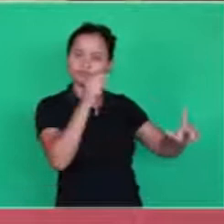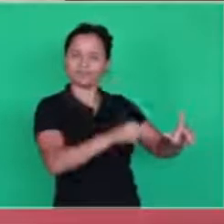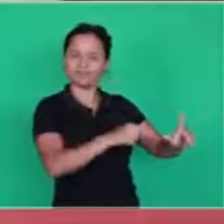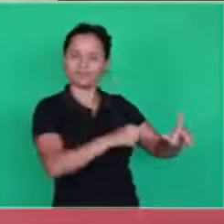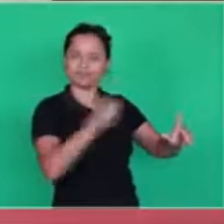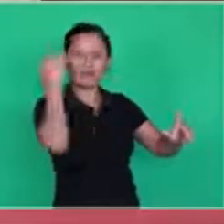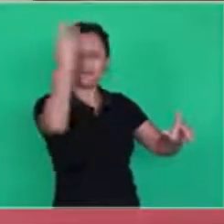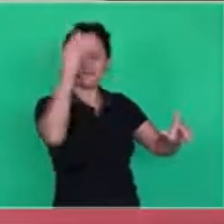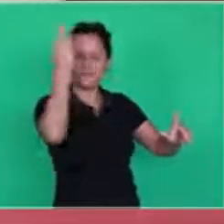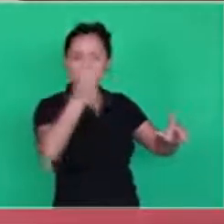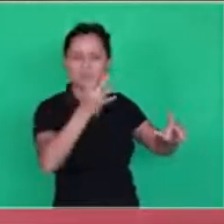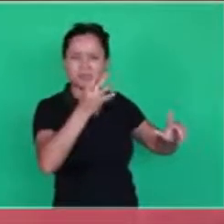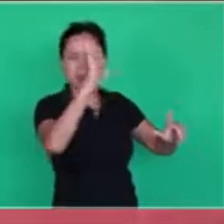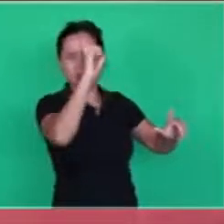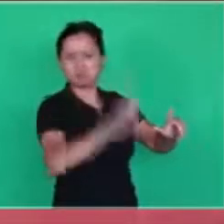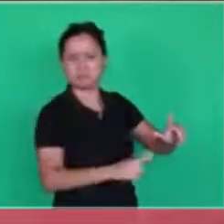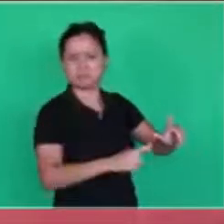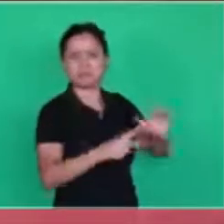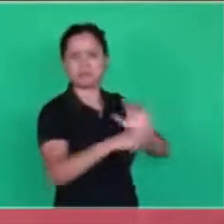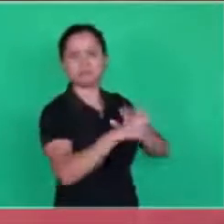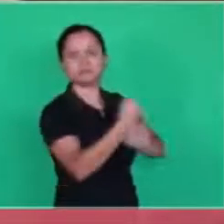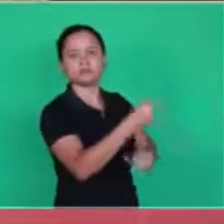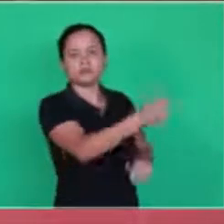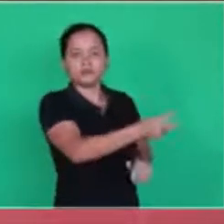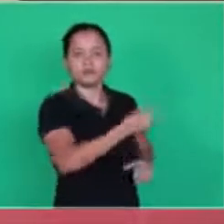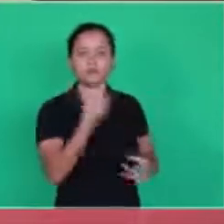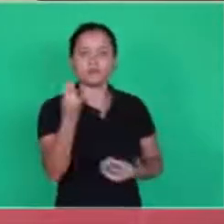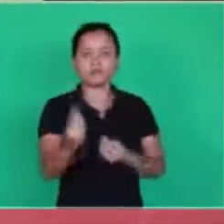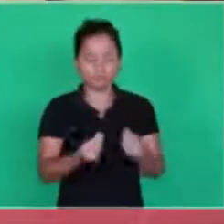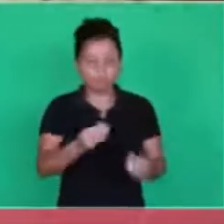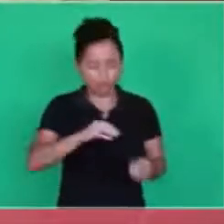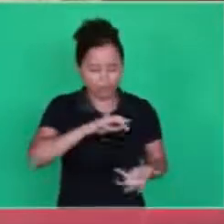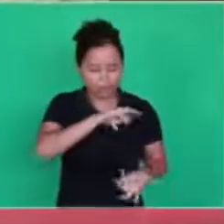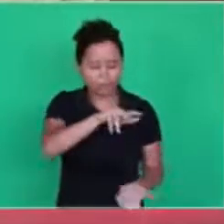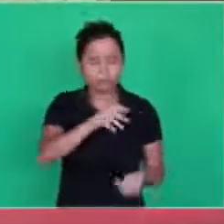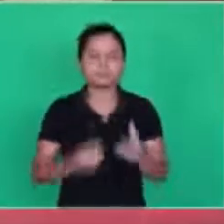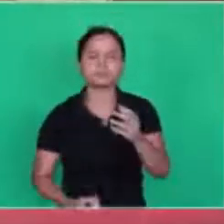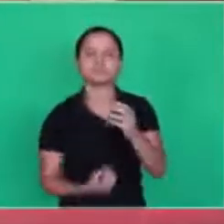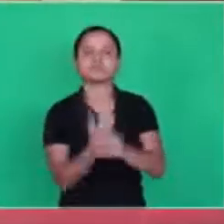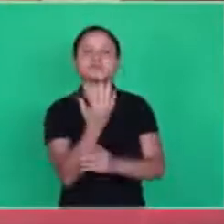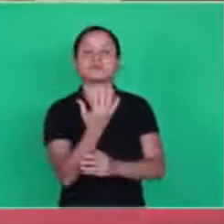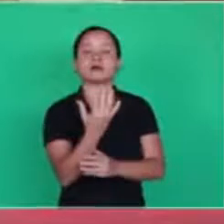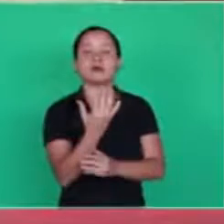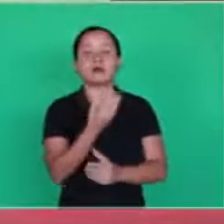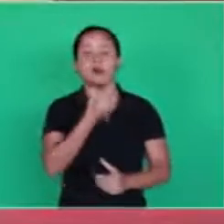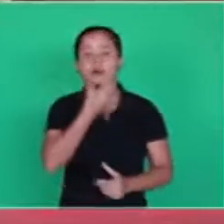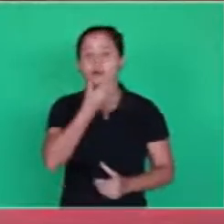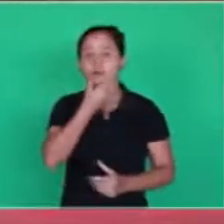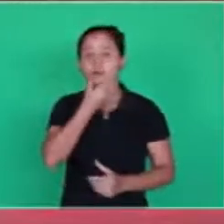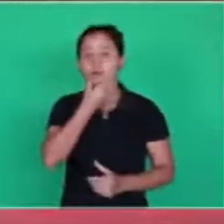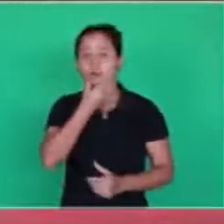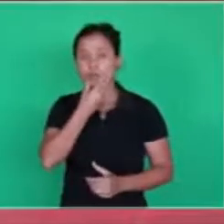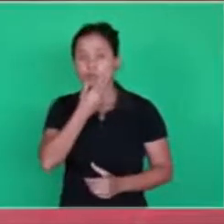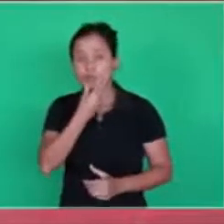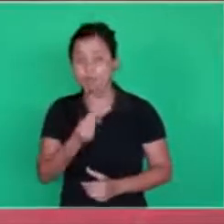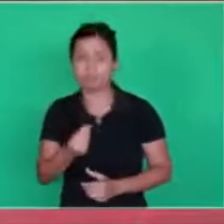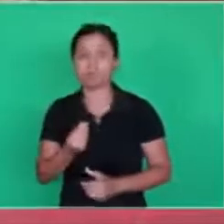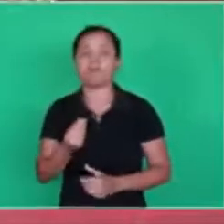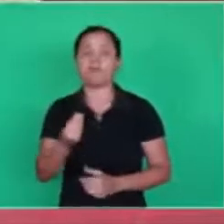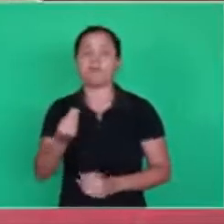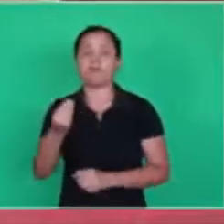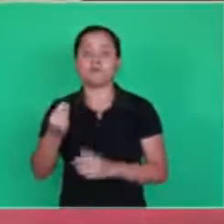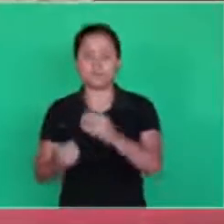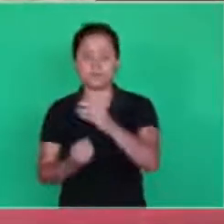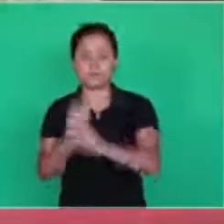se iniciaram? Como é que o mundo foi criado? Darwin explica, os filósofos explicam, Platão fala muito a